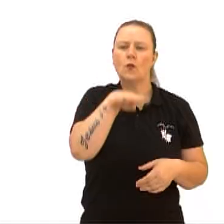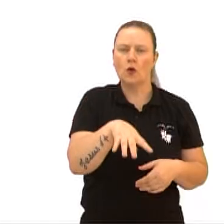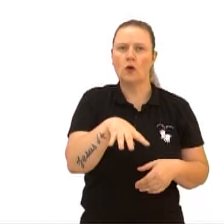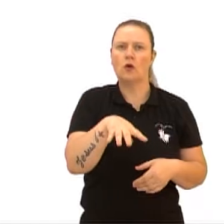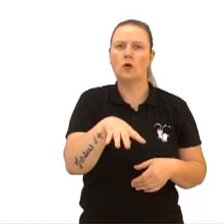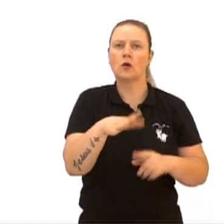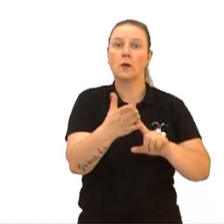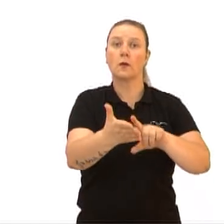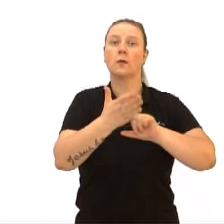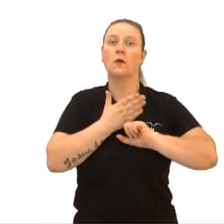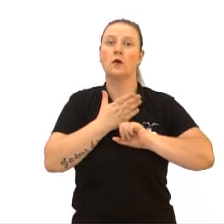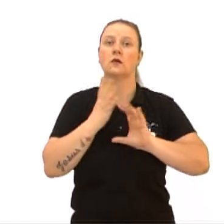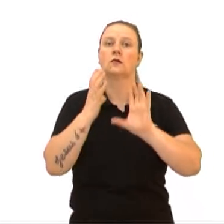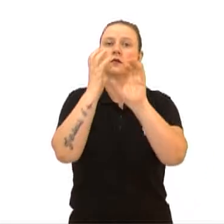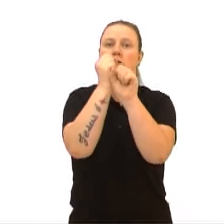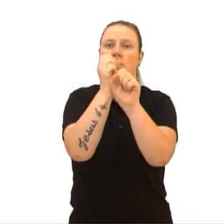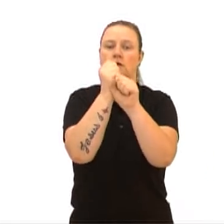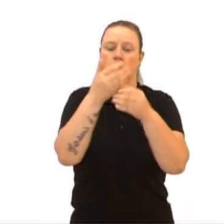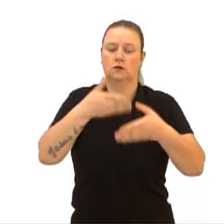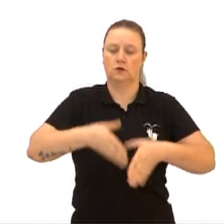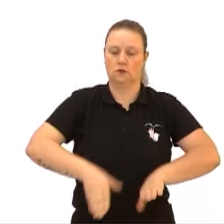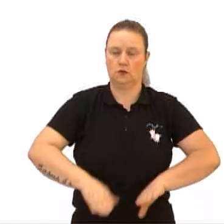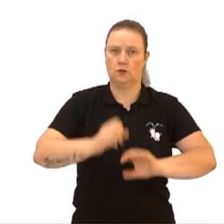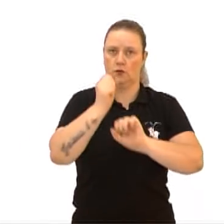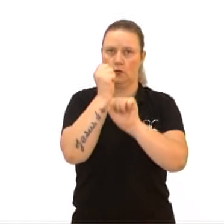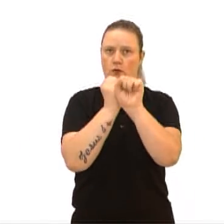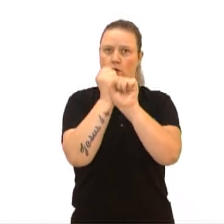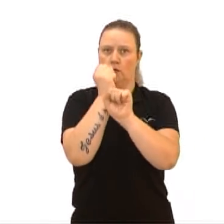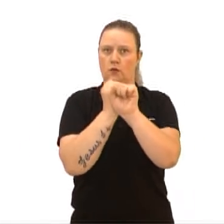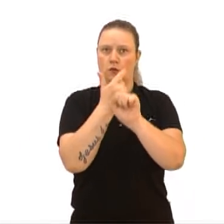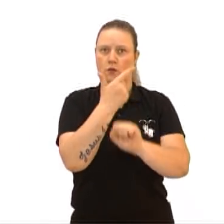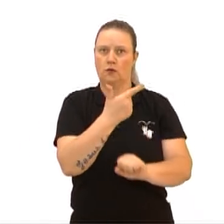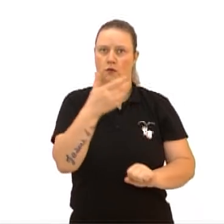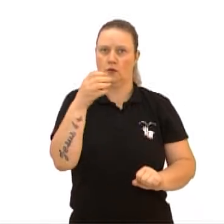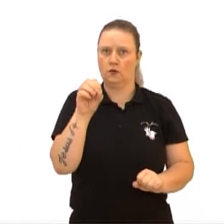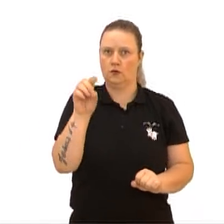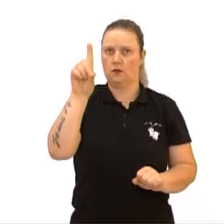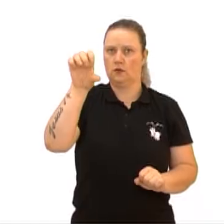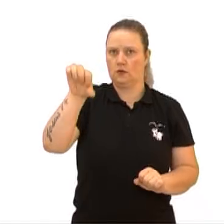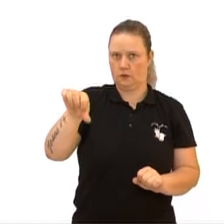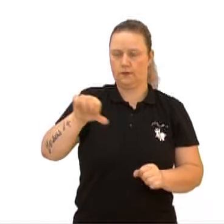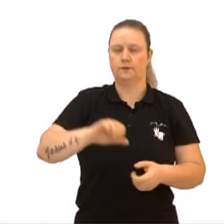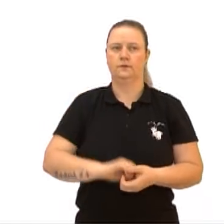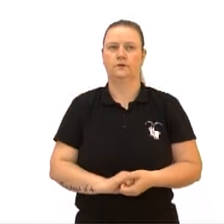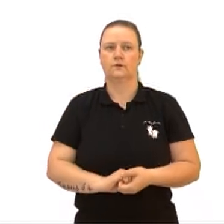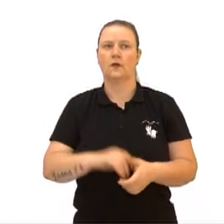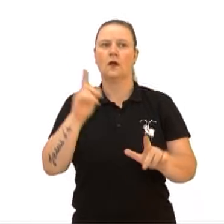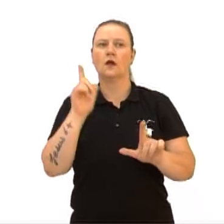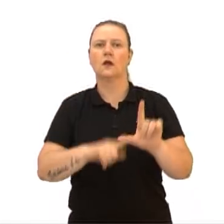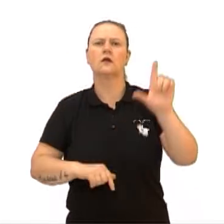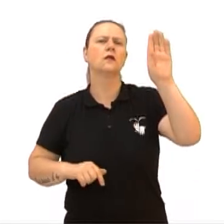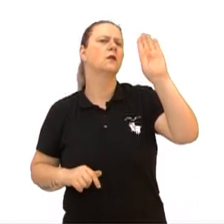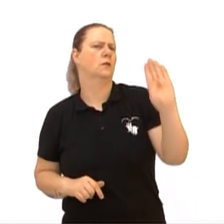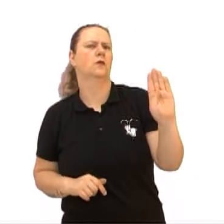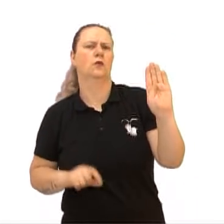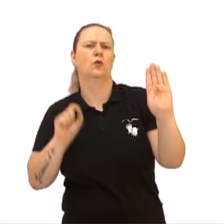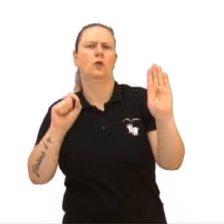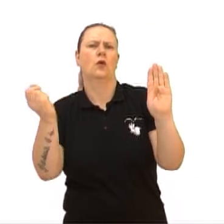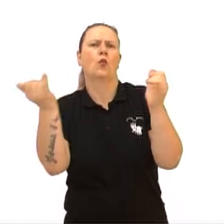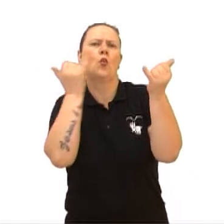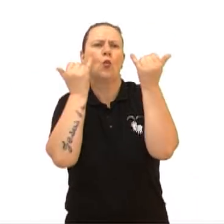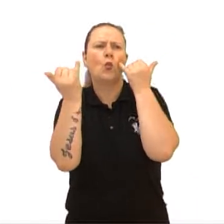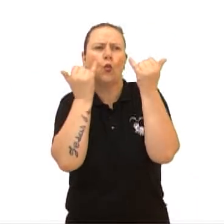nascimento, né, de certa cidade. Então, lembra lá que a professora falou, né, que é uma cidade fictícia. E a letra B? Olha só. O que informa o